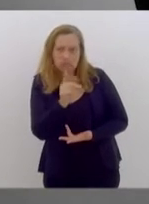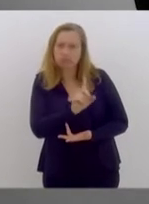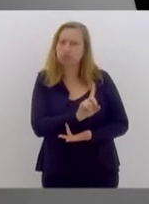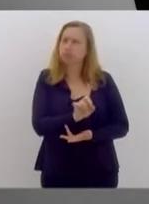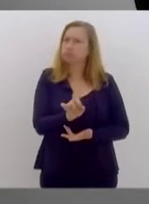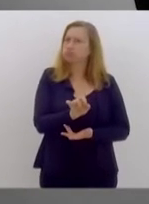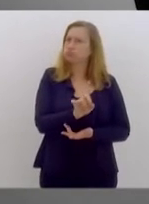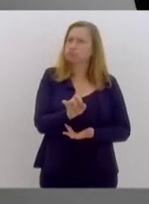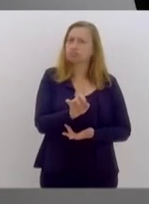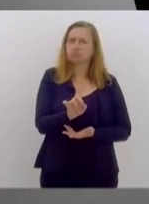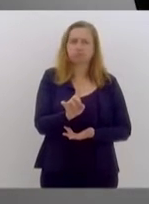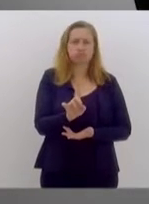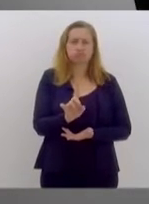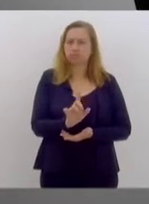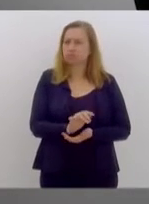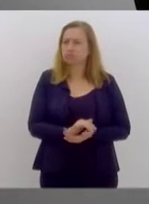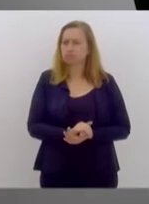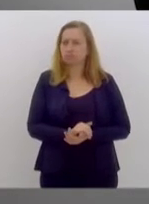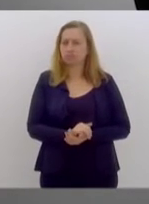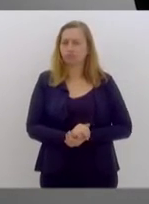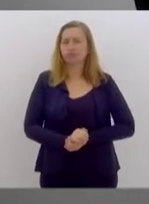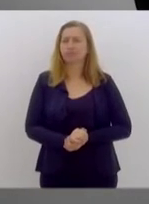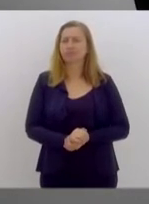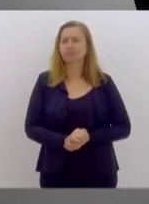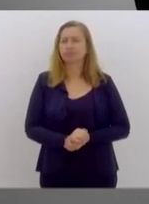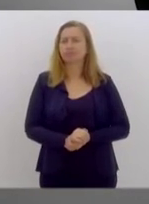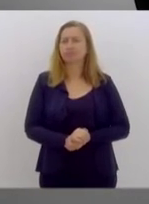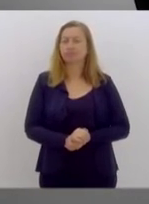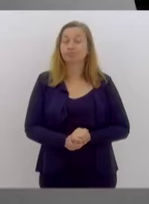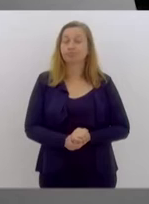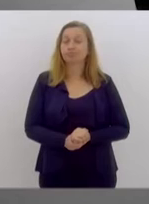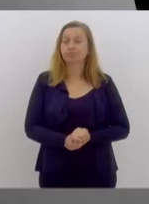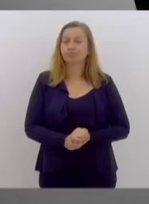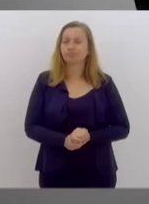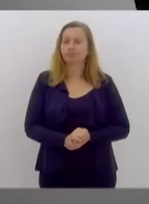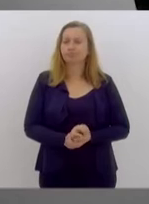até a instalação da CPI fora